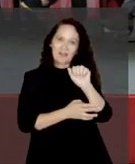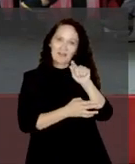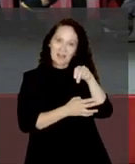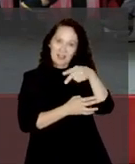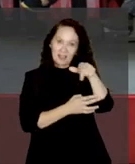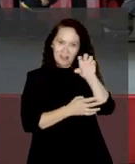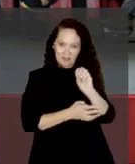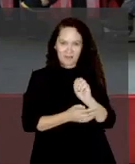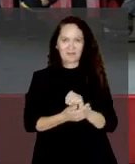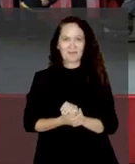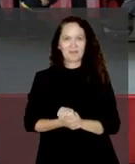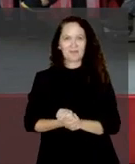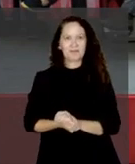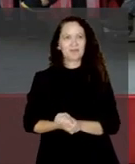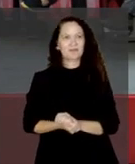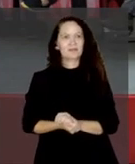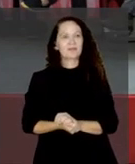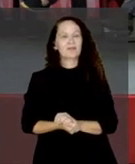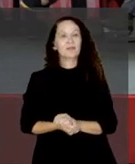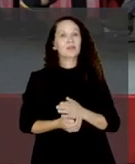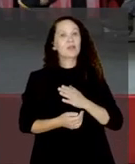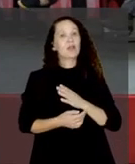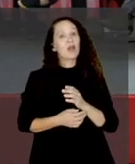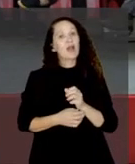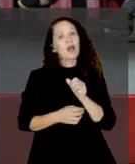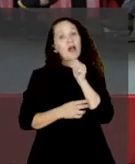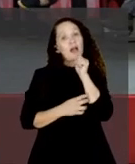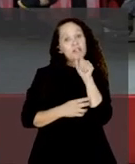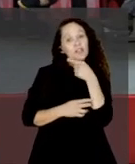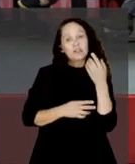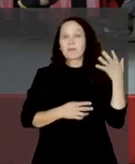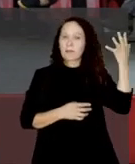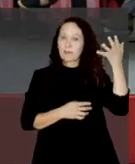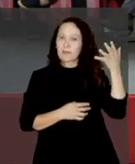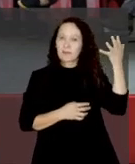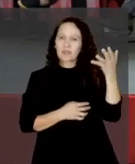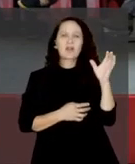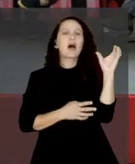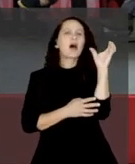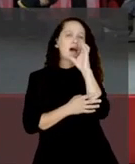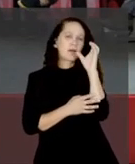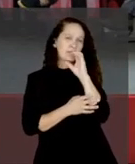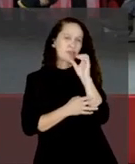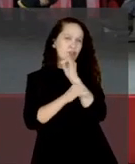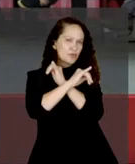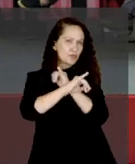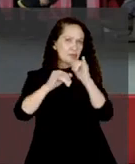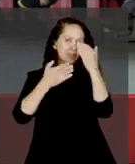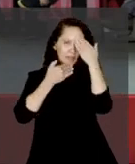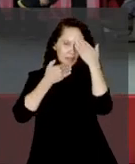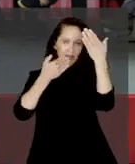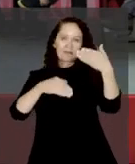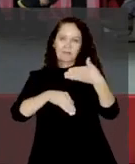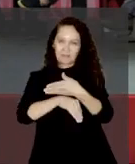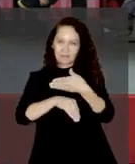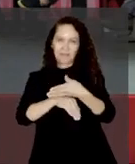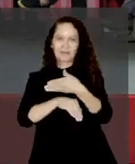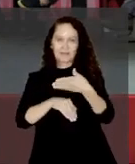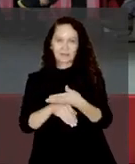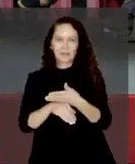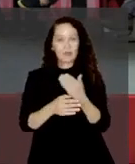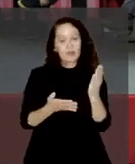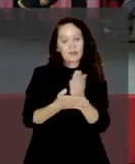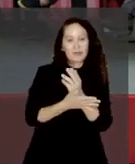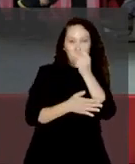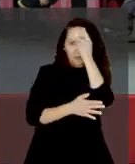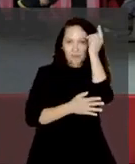dia de hoje. O Eduardo Solan, Salum, de Tatuí, vereador também. A companheira Márcia